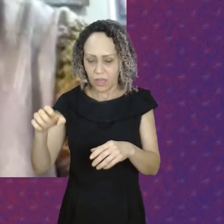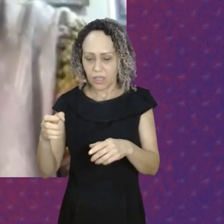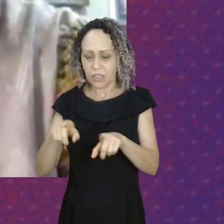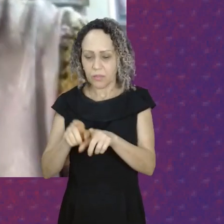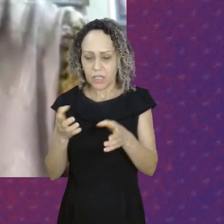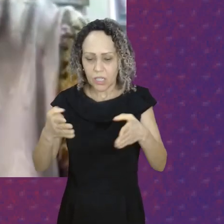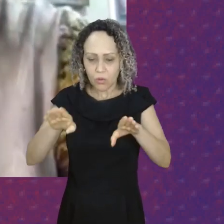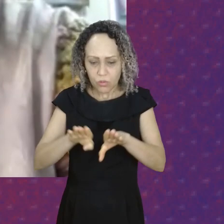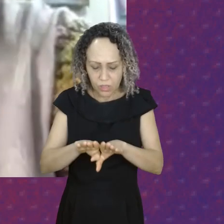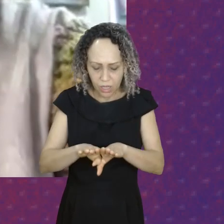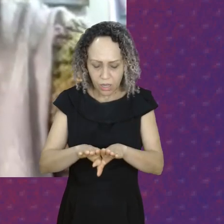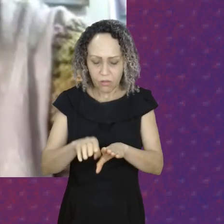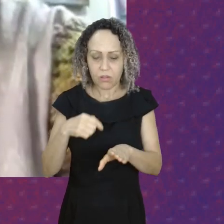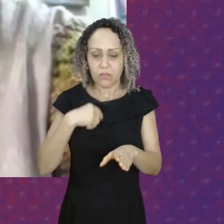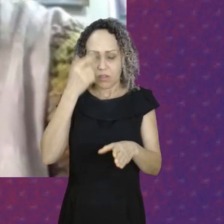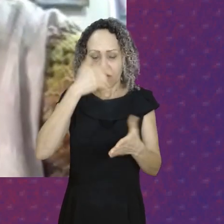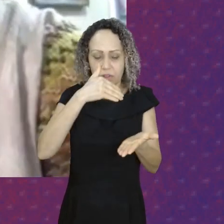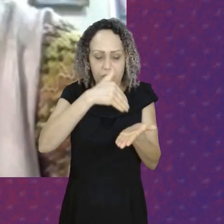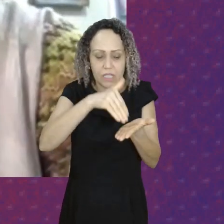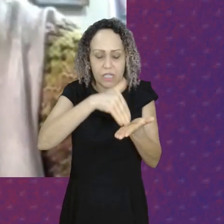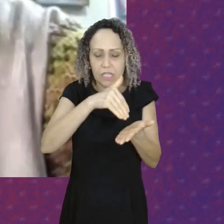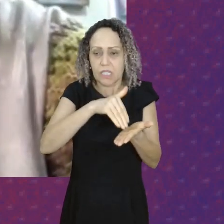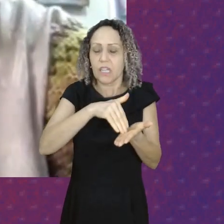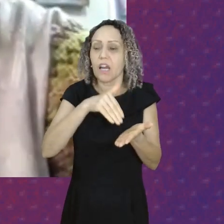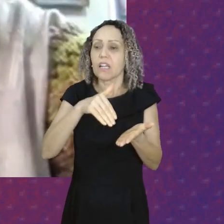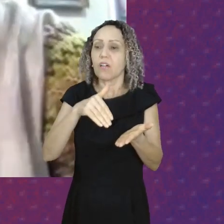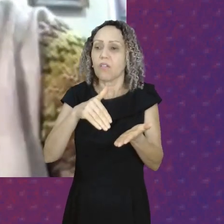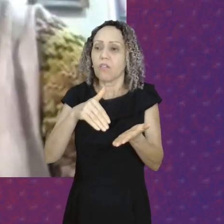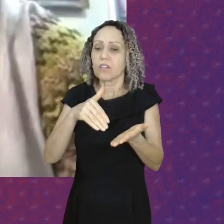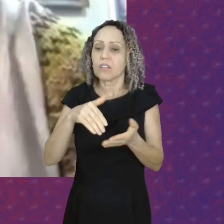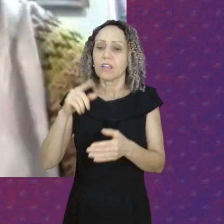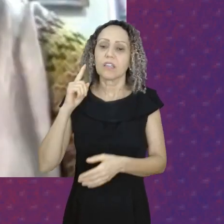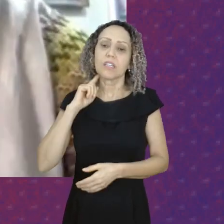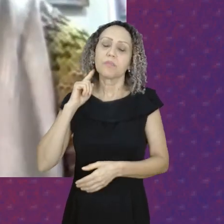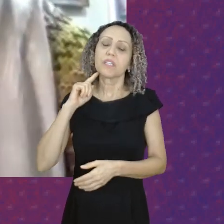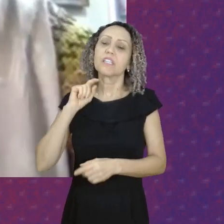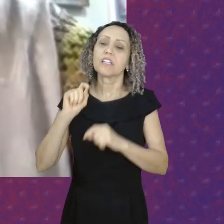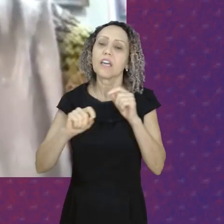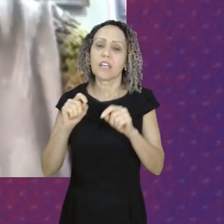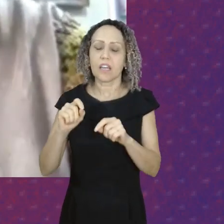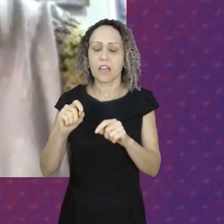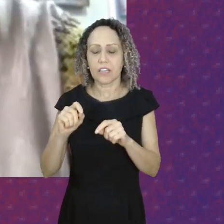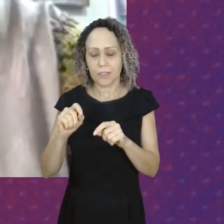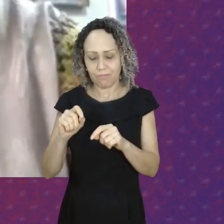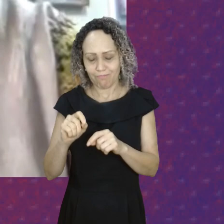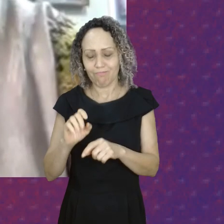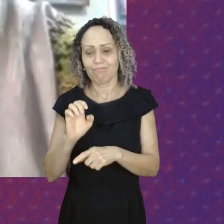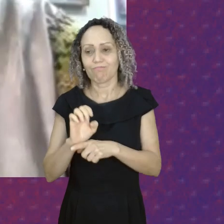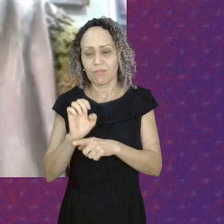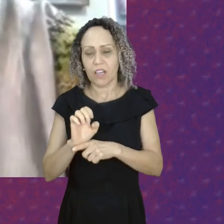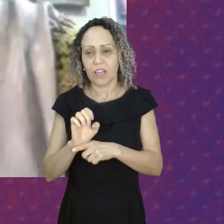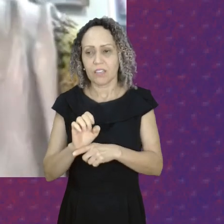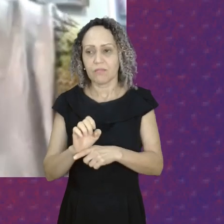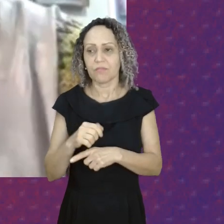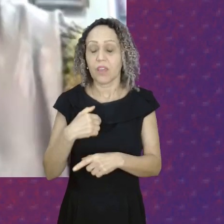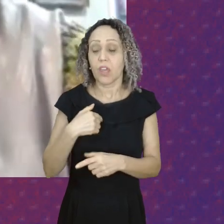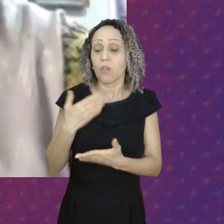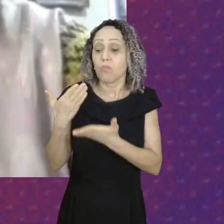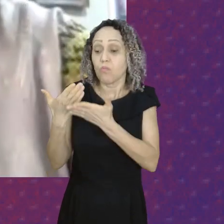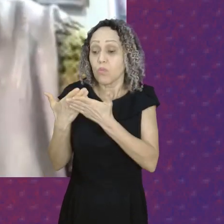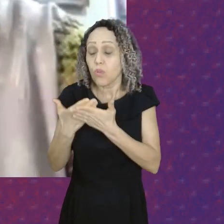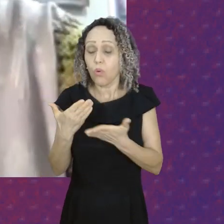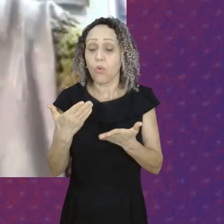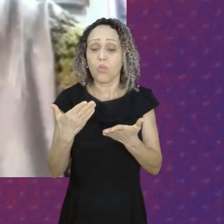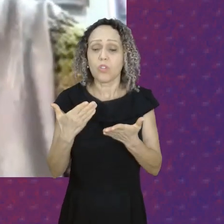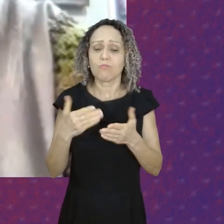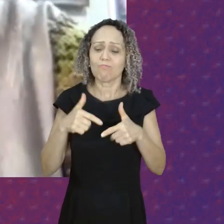fui secretária de Estado de Educação em Minas Gerais e estudo, milito